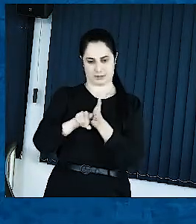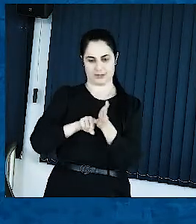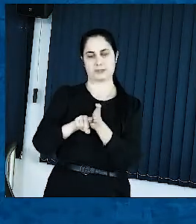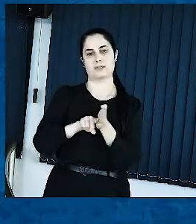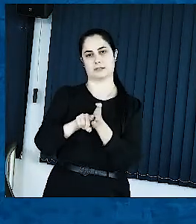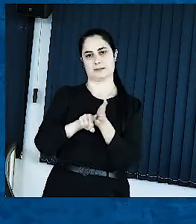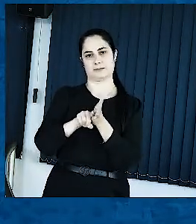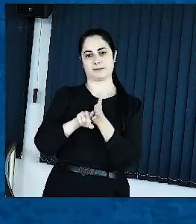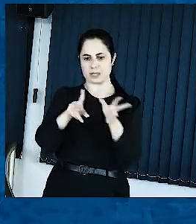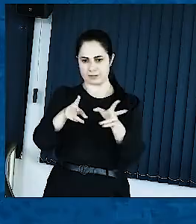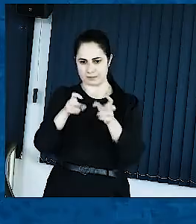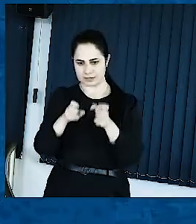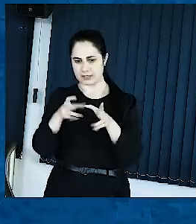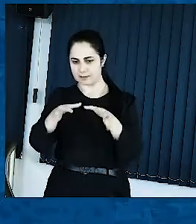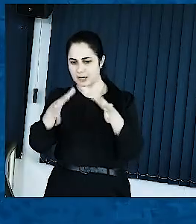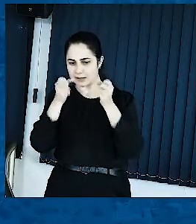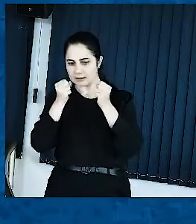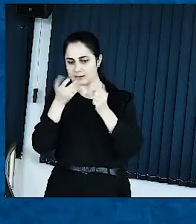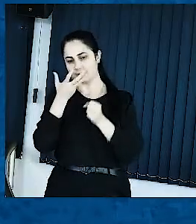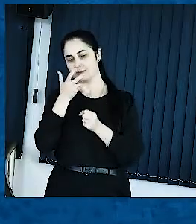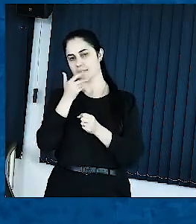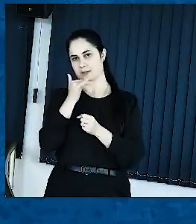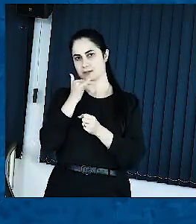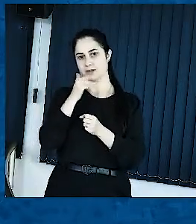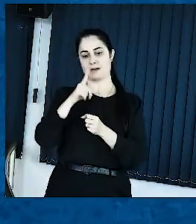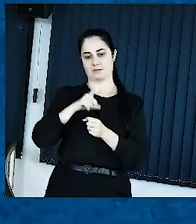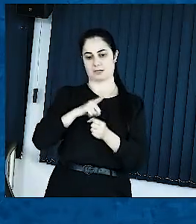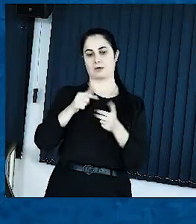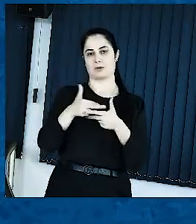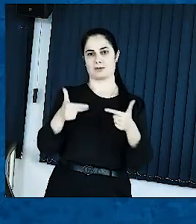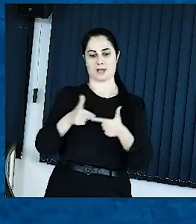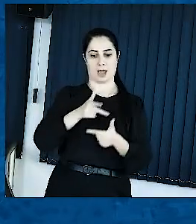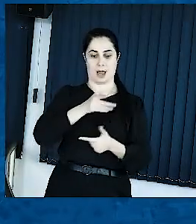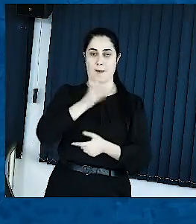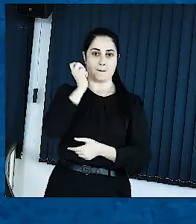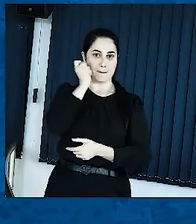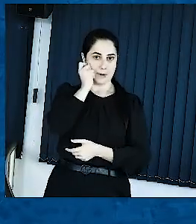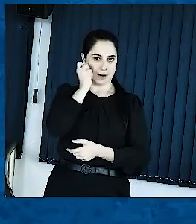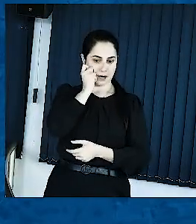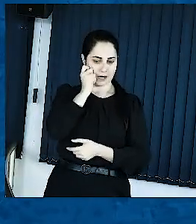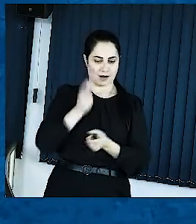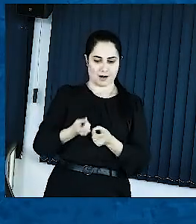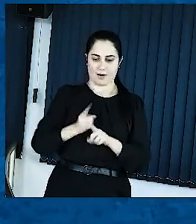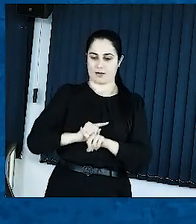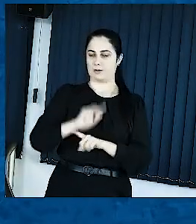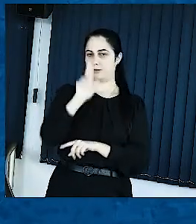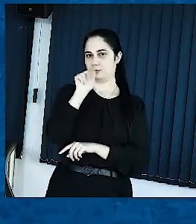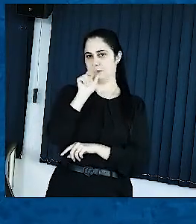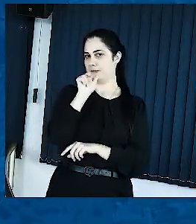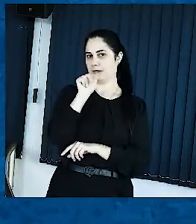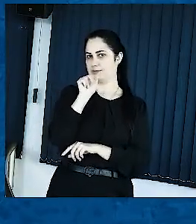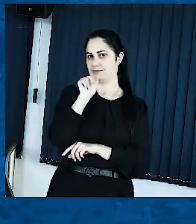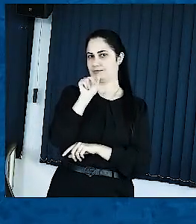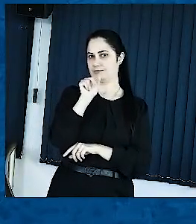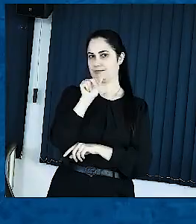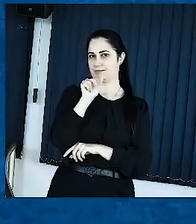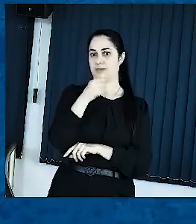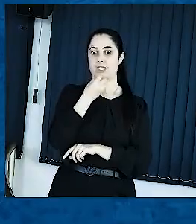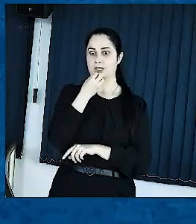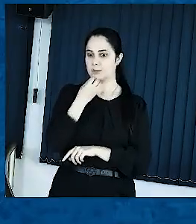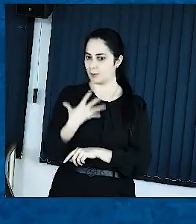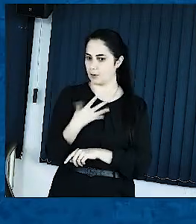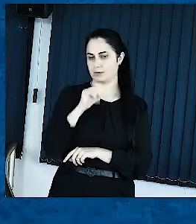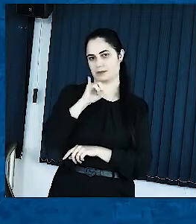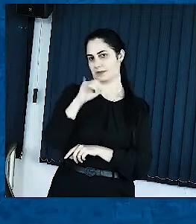investiga. Olha essa criança com atenção. Alguma coisa tem. Coração de mãe não se engana. Que bom que não